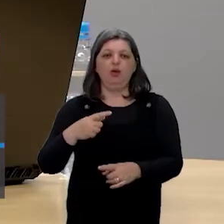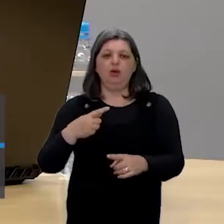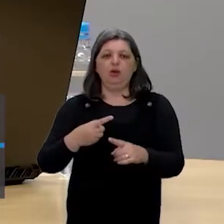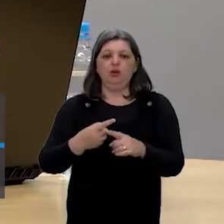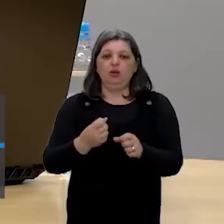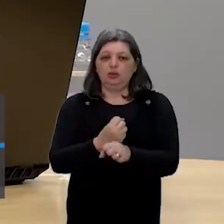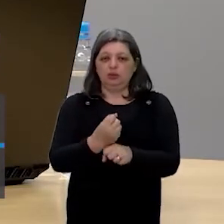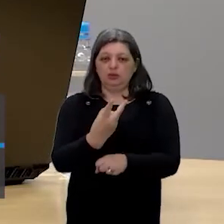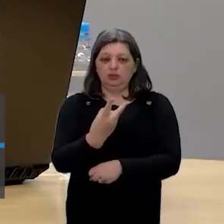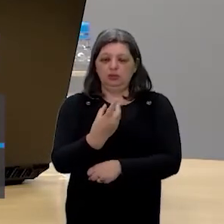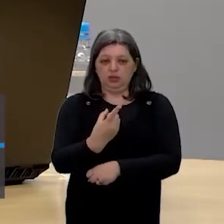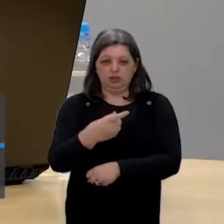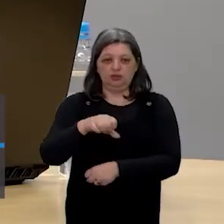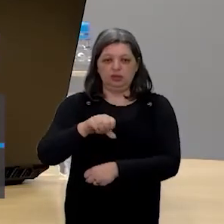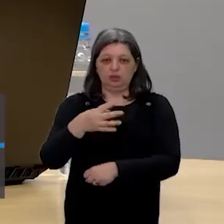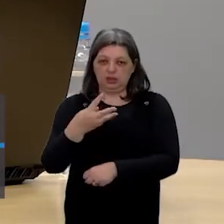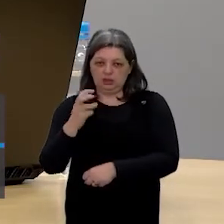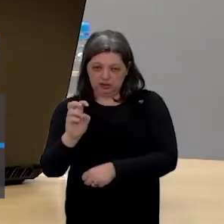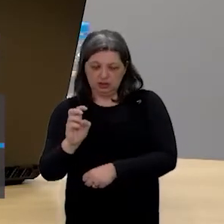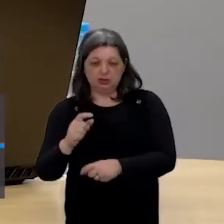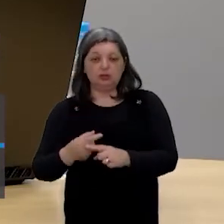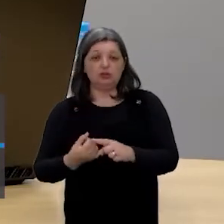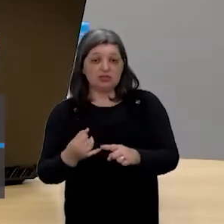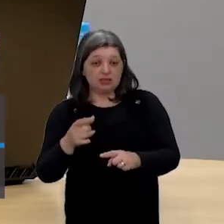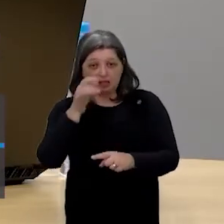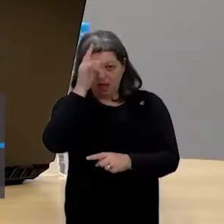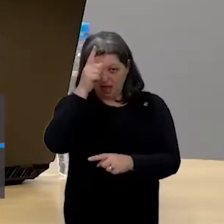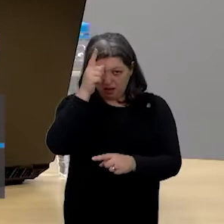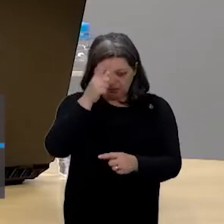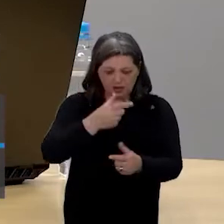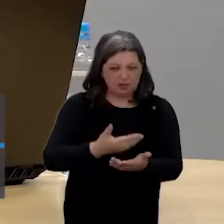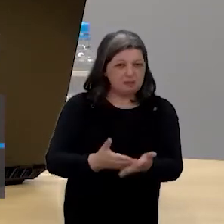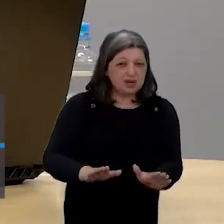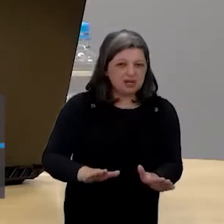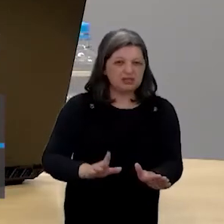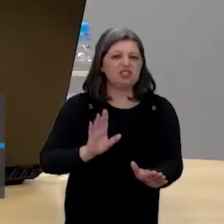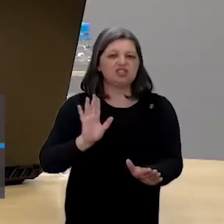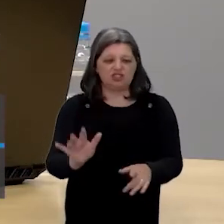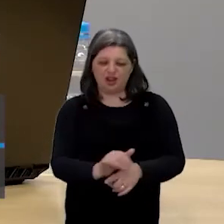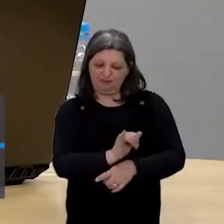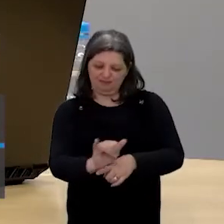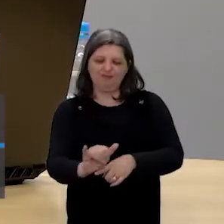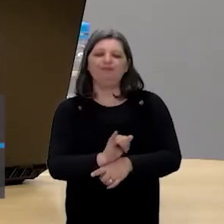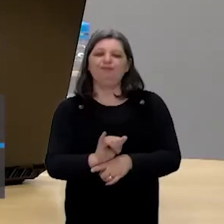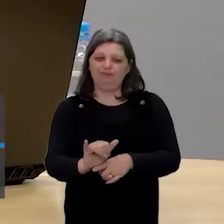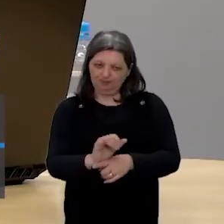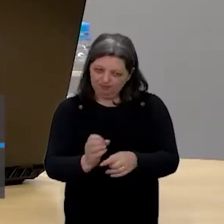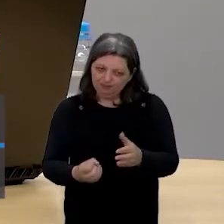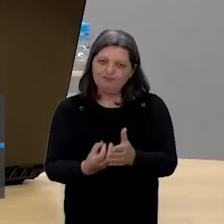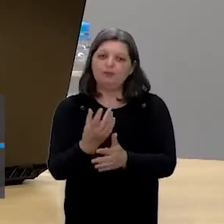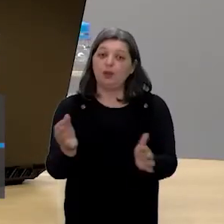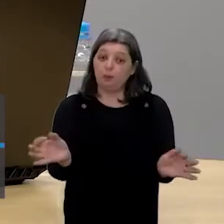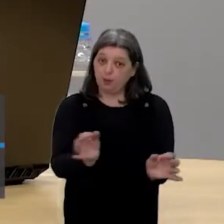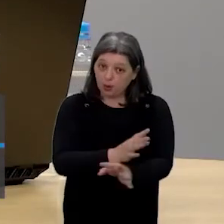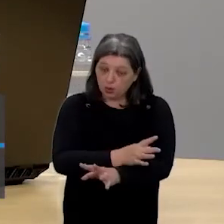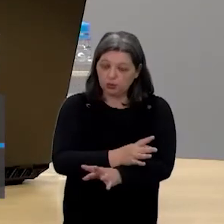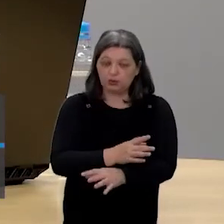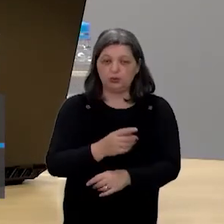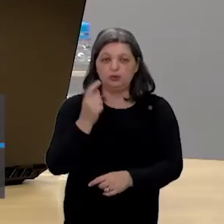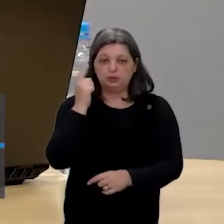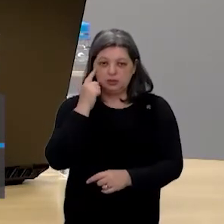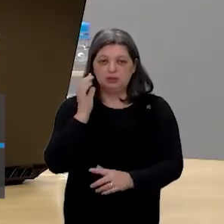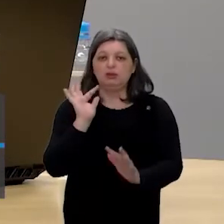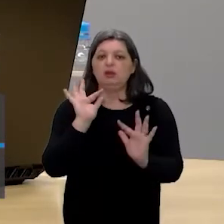né, caso a Alemanha perca e ela perdeu, já estava ali, ó, na gaveta esperando, né, essa derrota definitiva, o